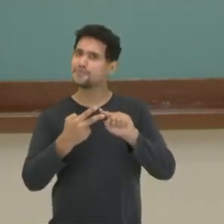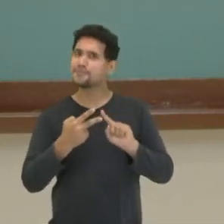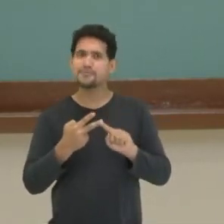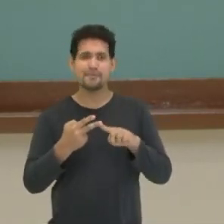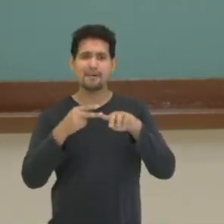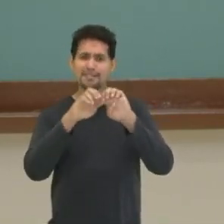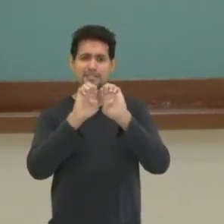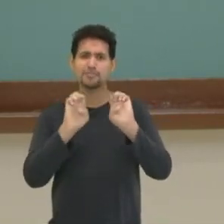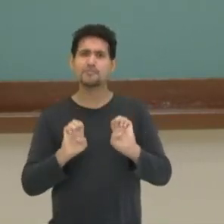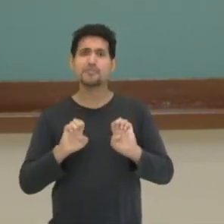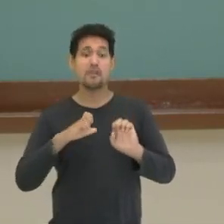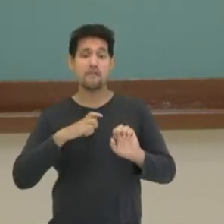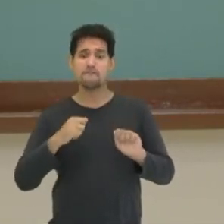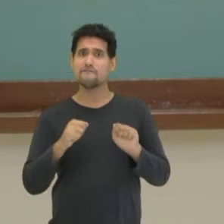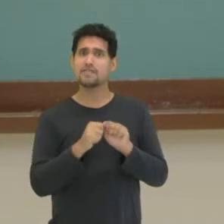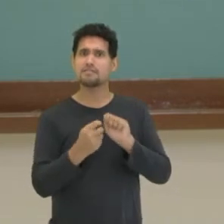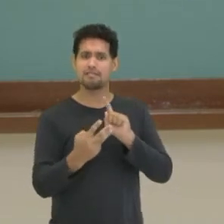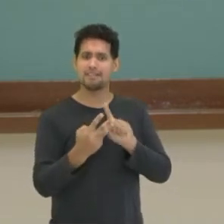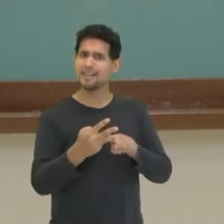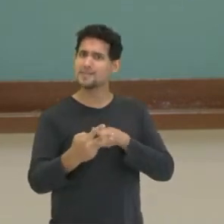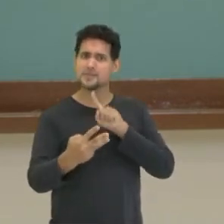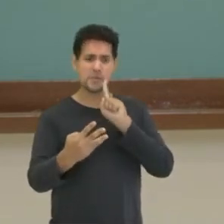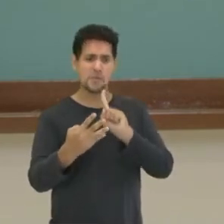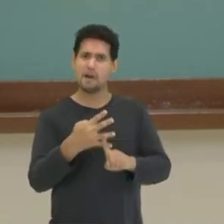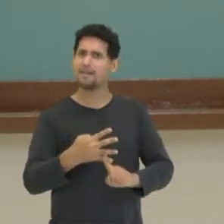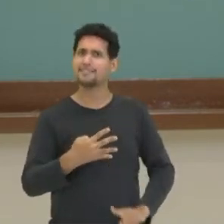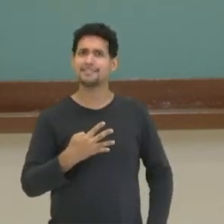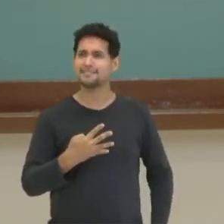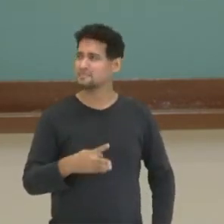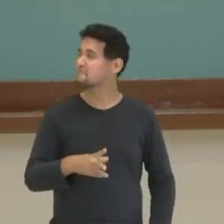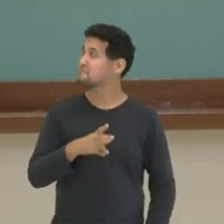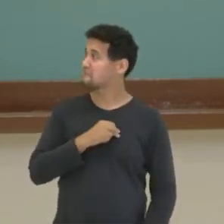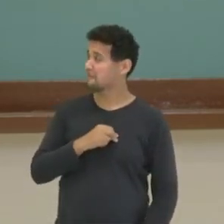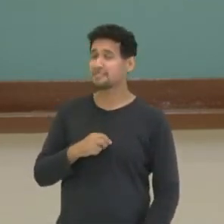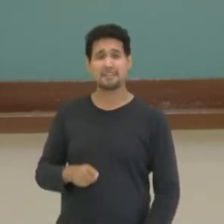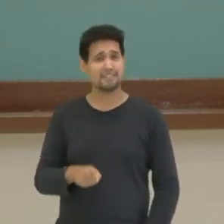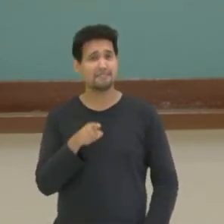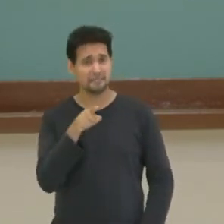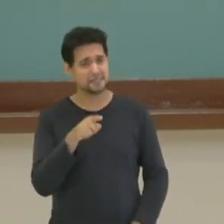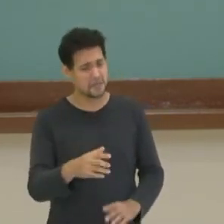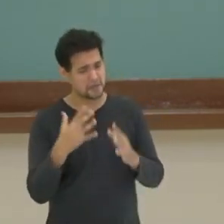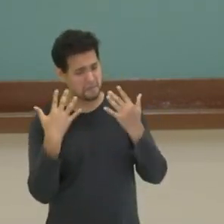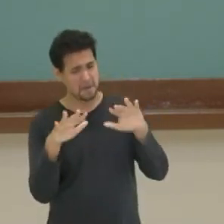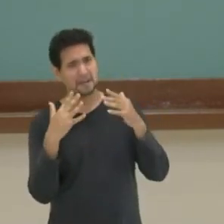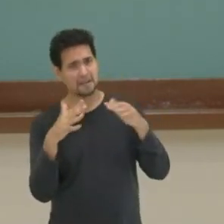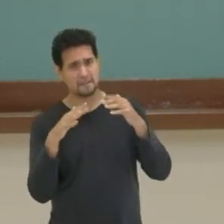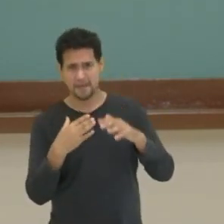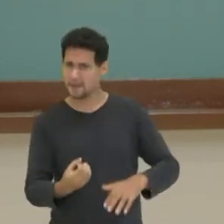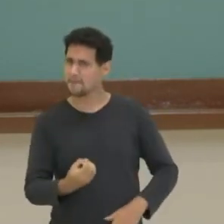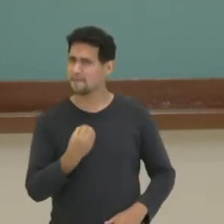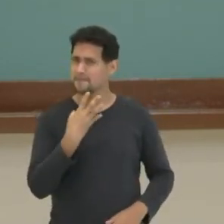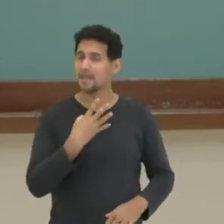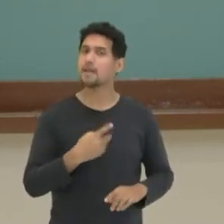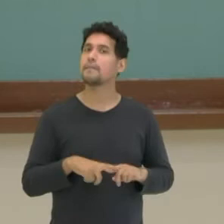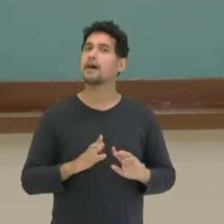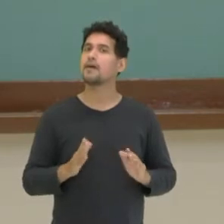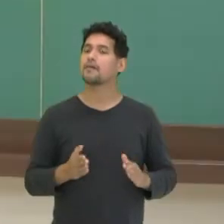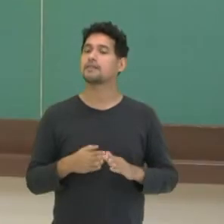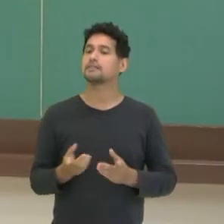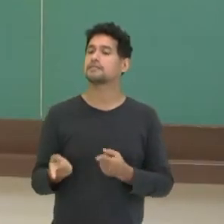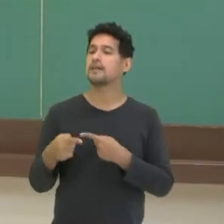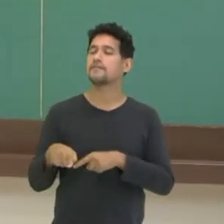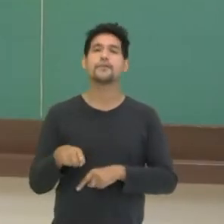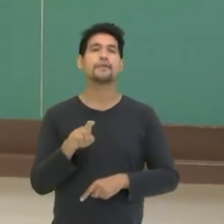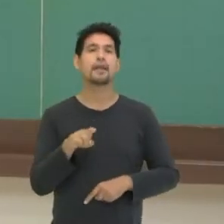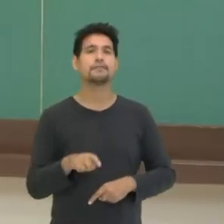professor. Fiz 3, 4. Ah, você está de parabéns, muito bem. Então, o desafio era para